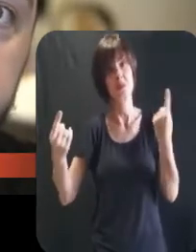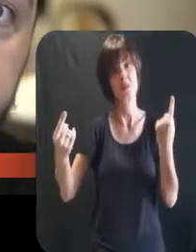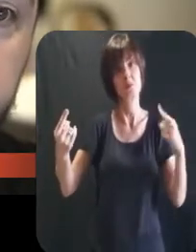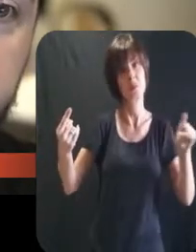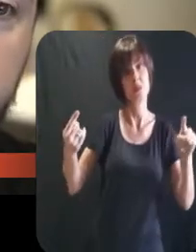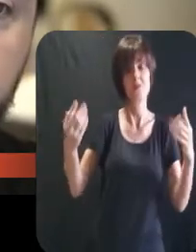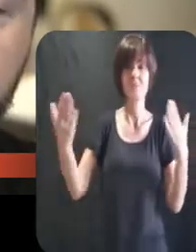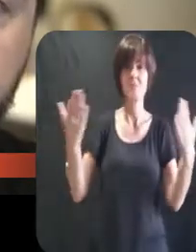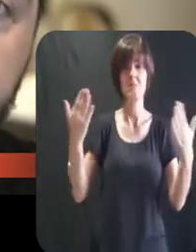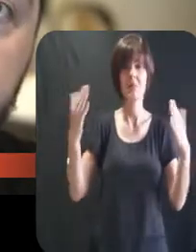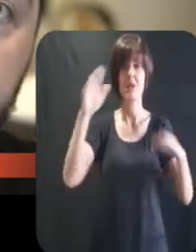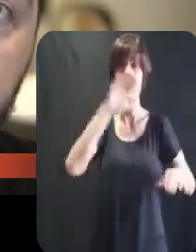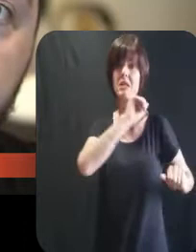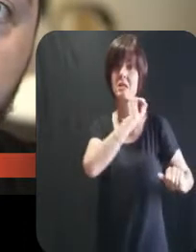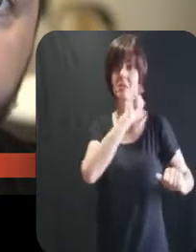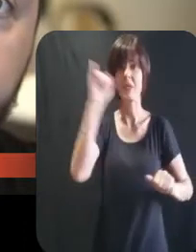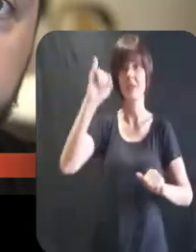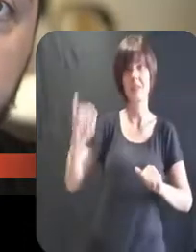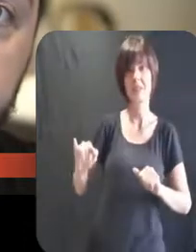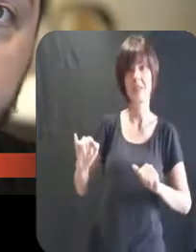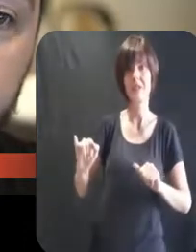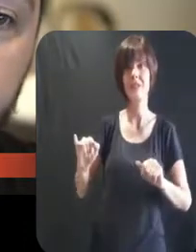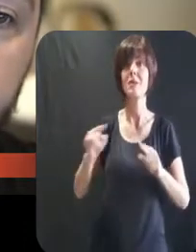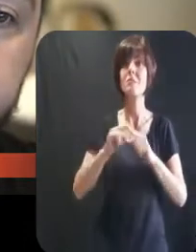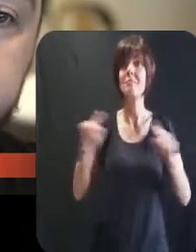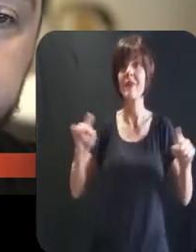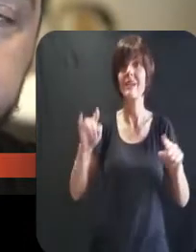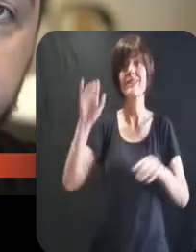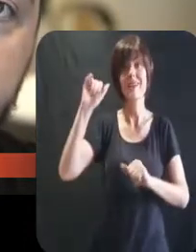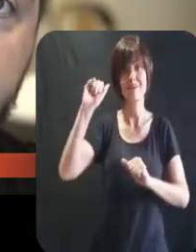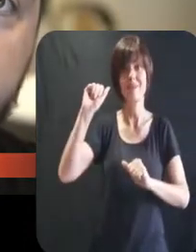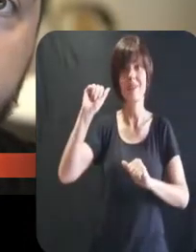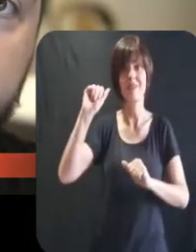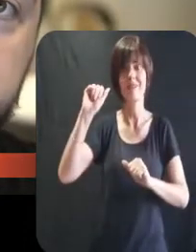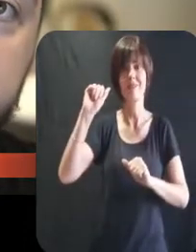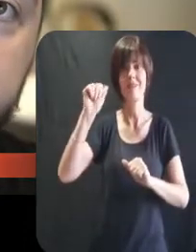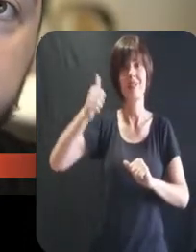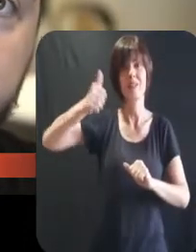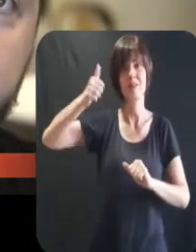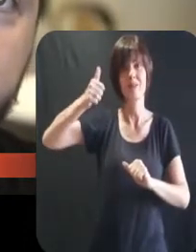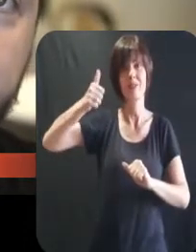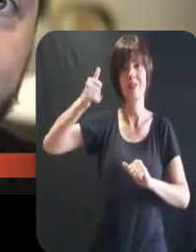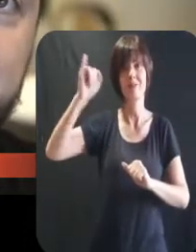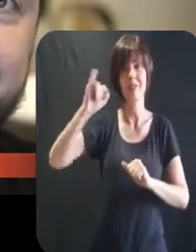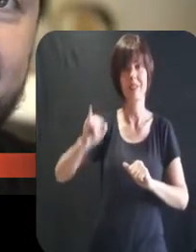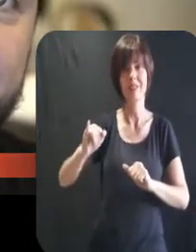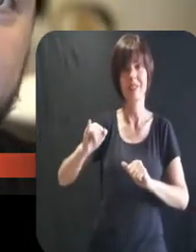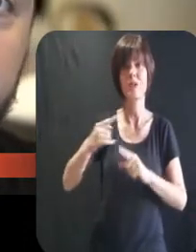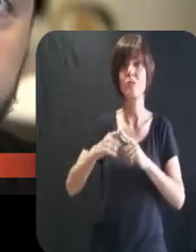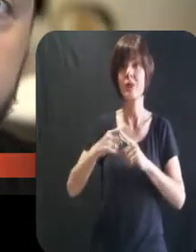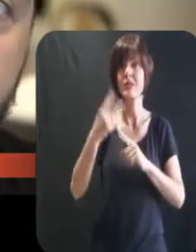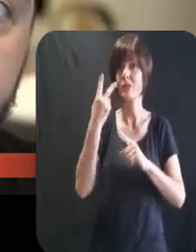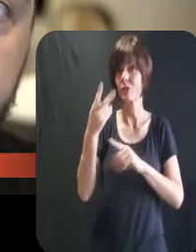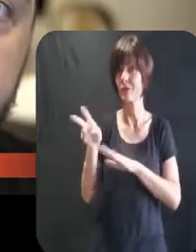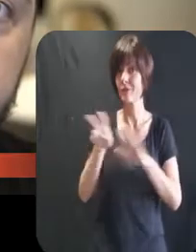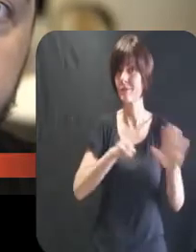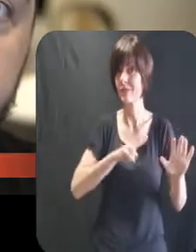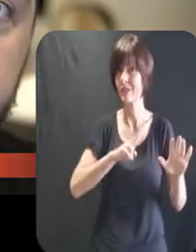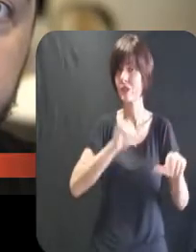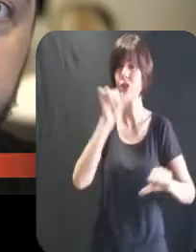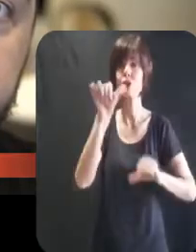mortes. Não é nada perto da Itália, é 4 vezes menos do que a Itália. Só que a Espanha vai passar a Itália em número de